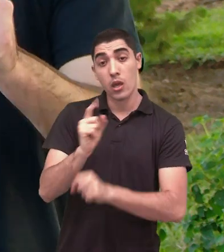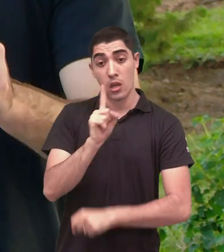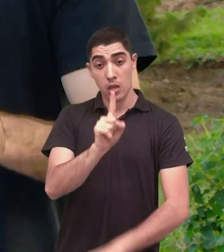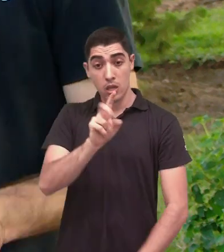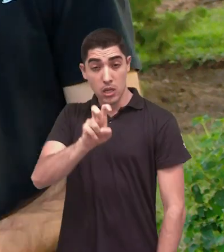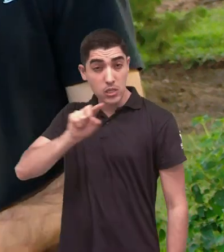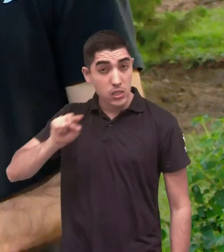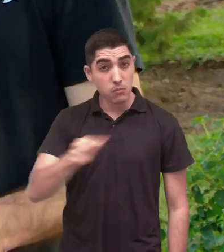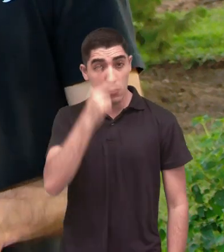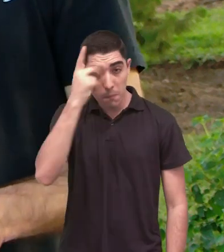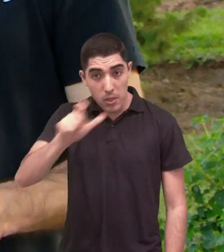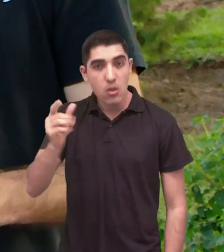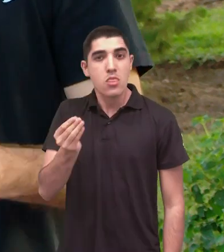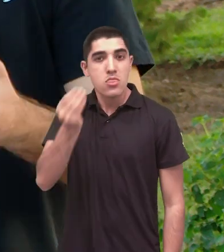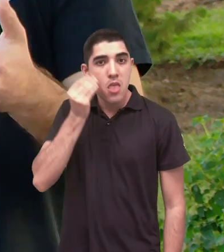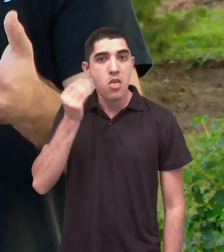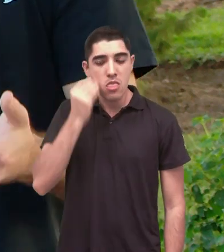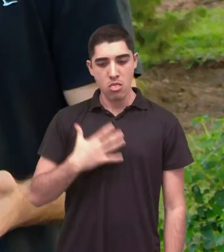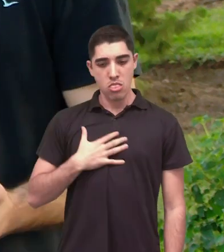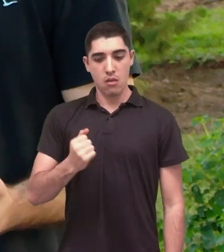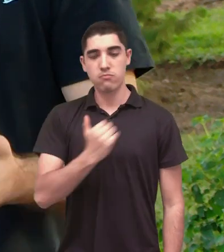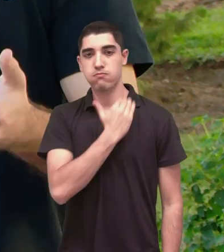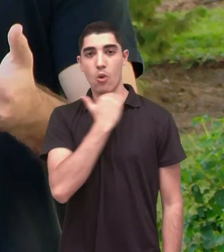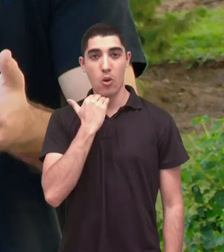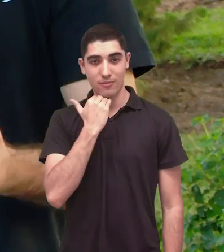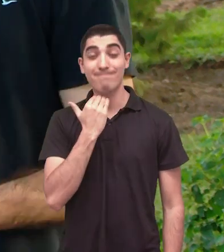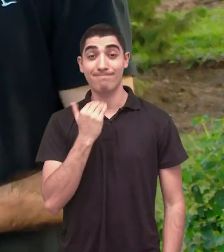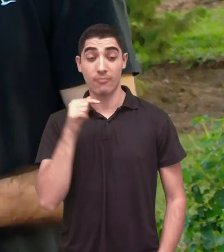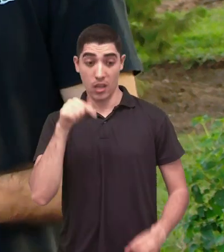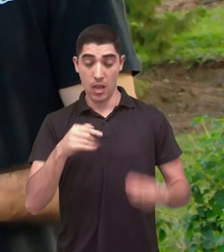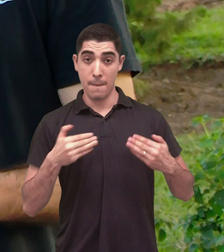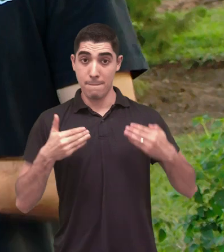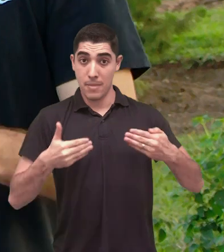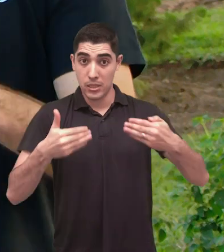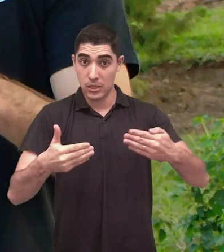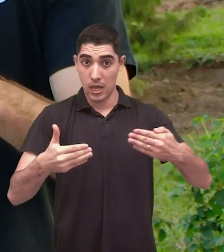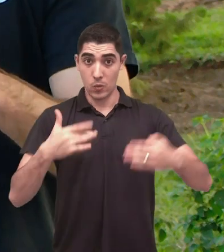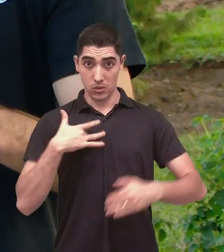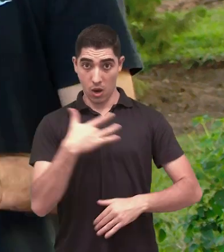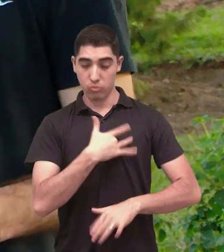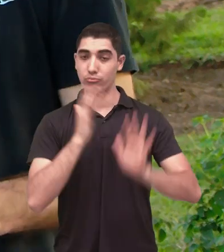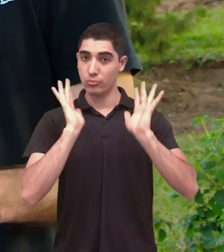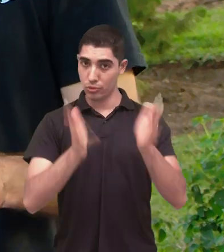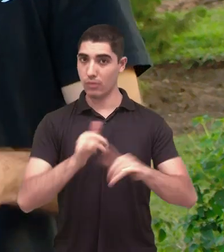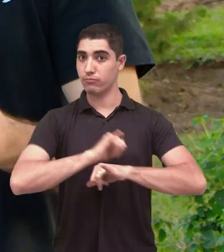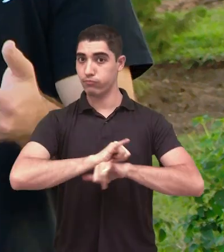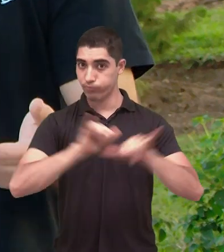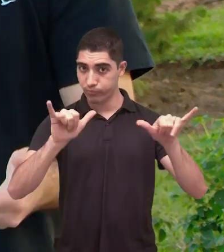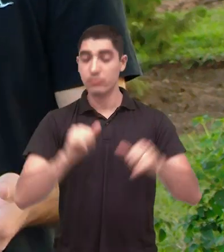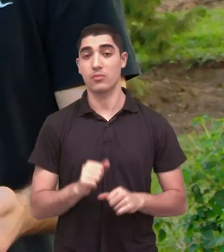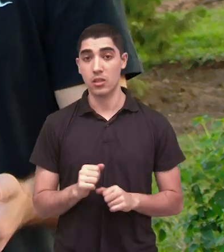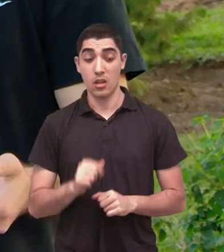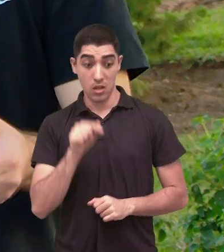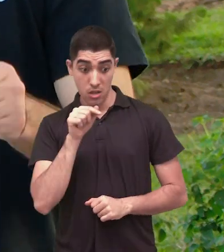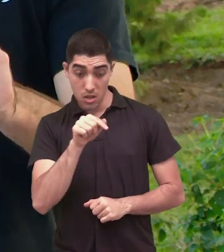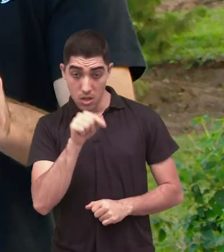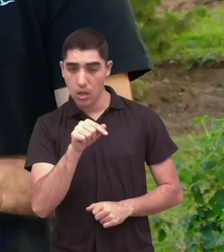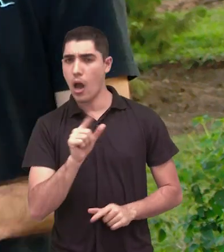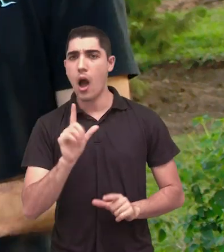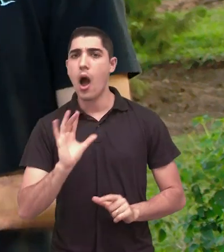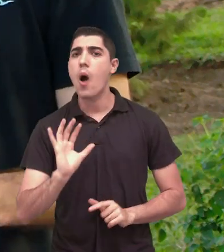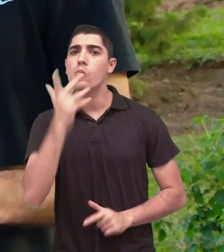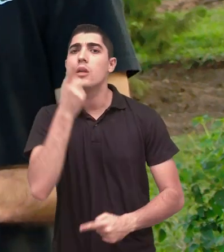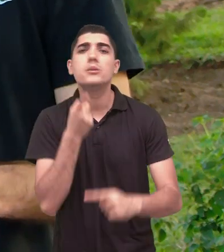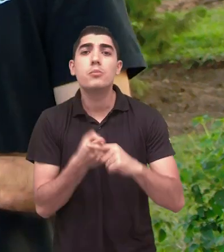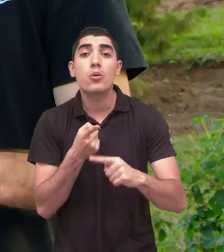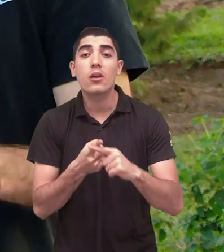mais de 15 mil pessoas tentam tirar a própria vida, de acordo com dados do Ministério da Saúde. E muitas vezes, os